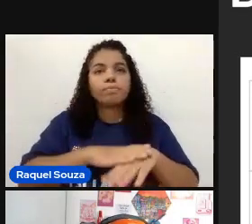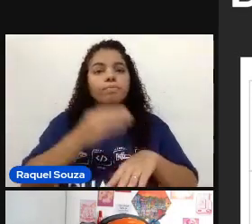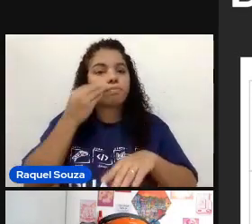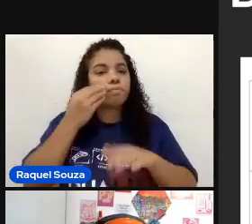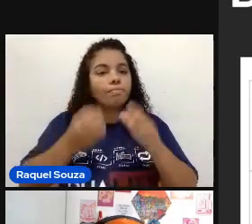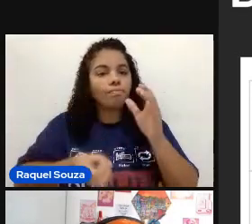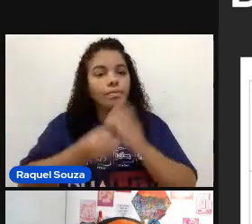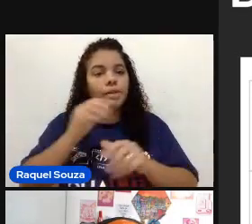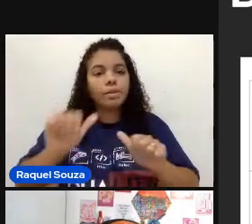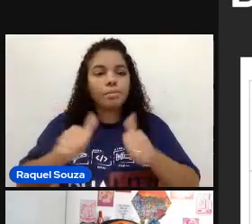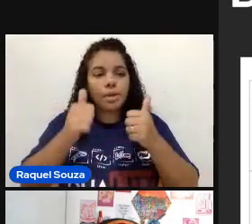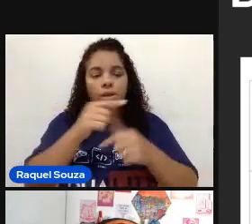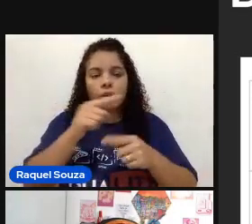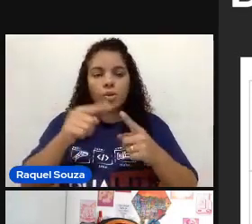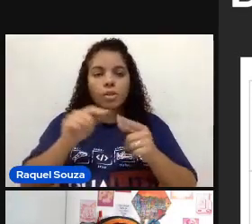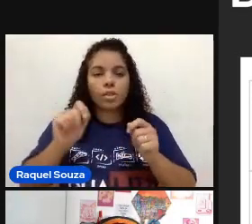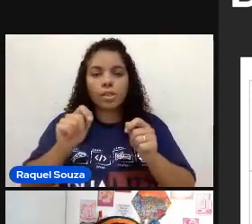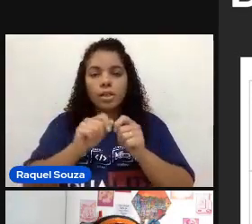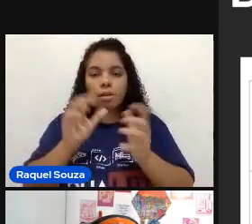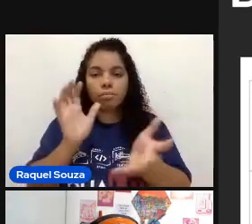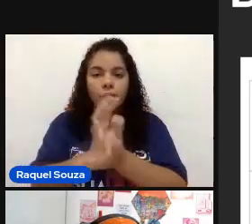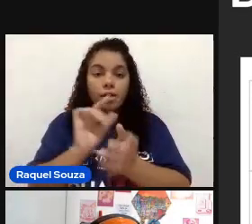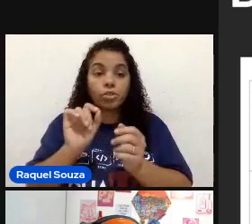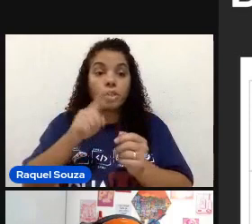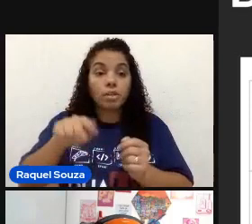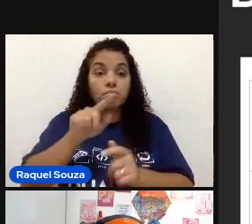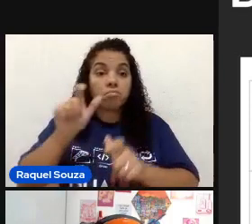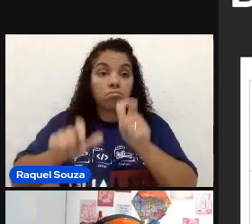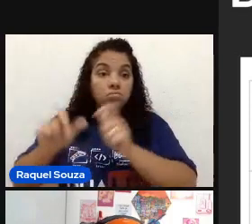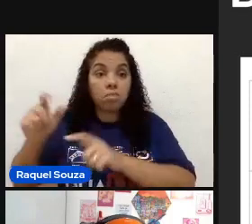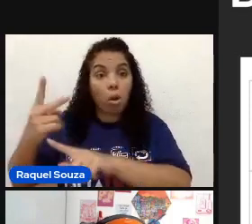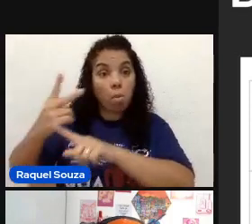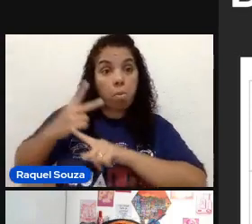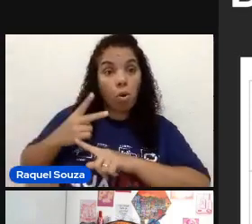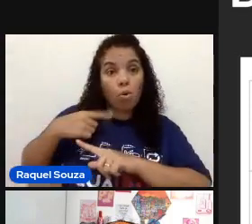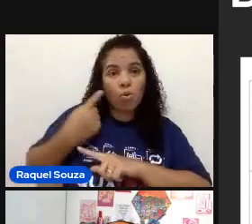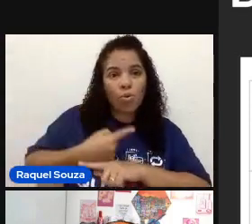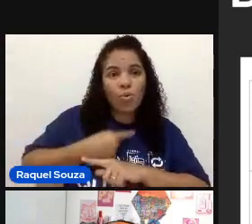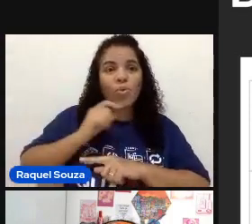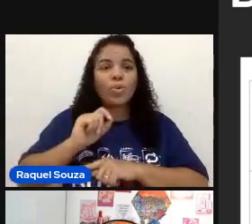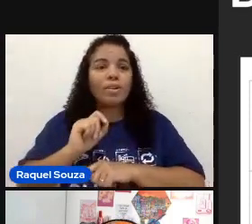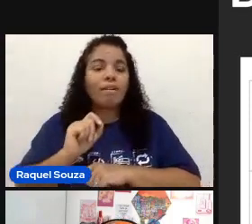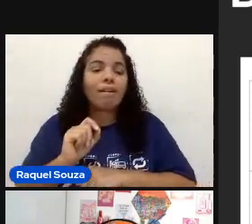melhorias, que é parte de quando as pessoas nos procuram para poder